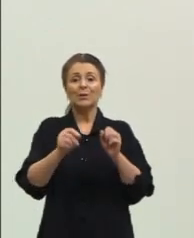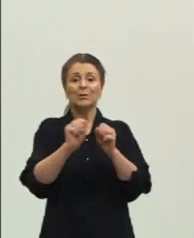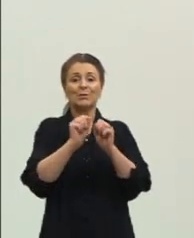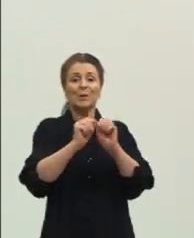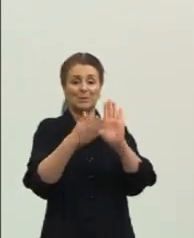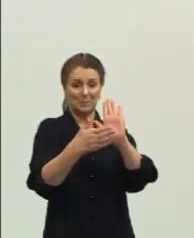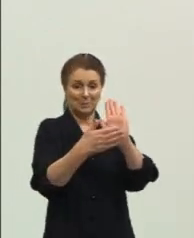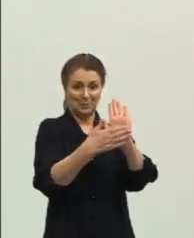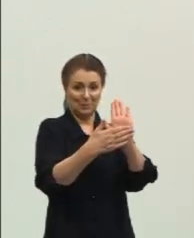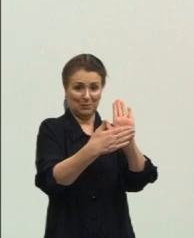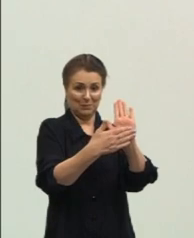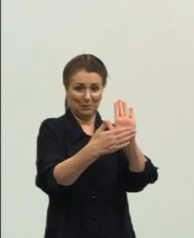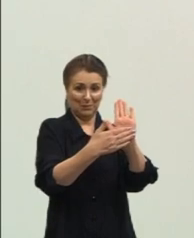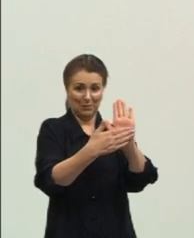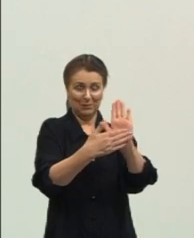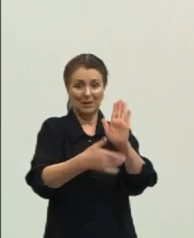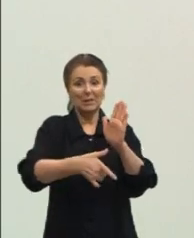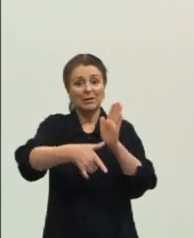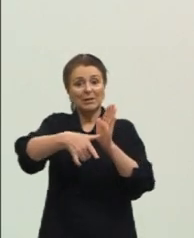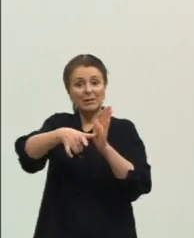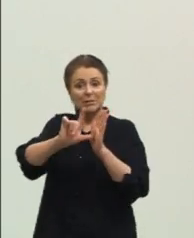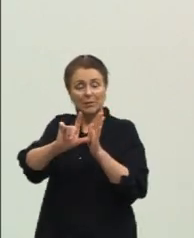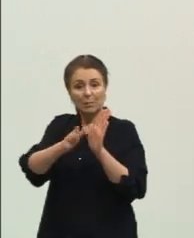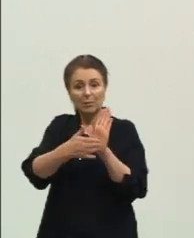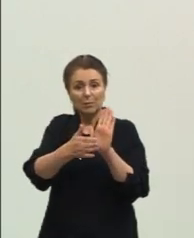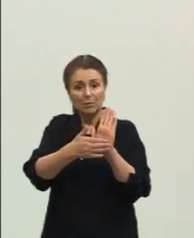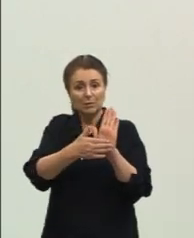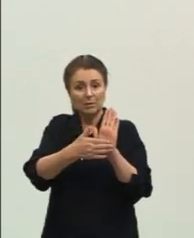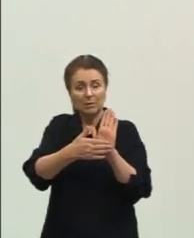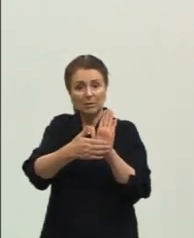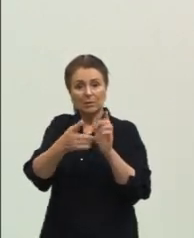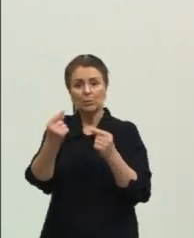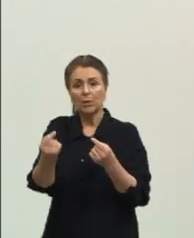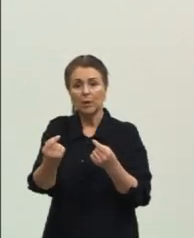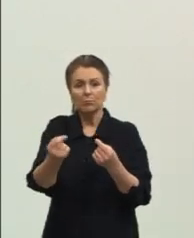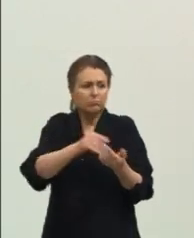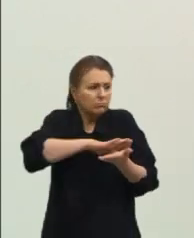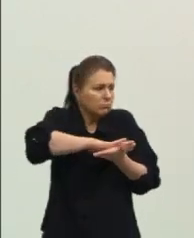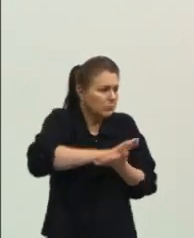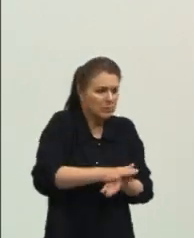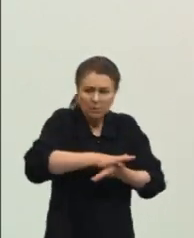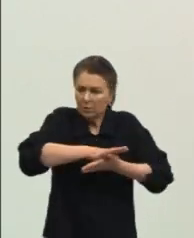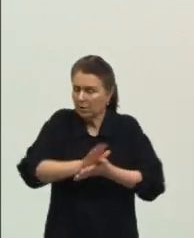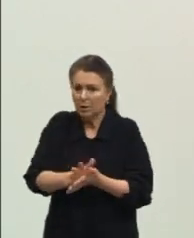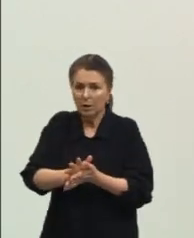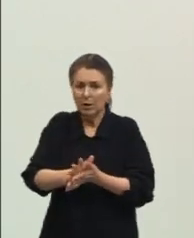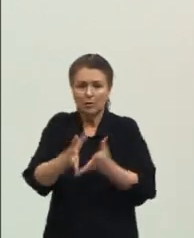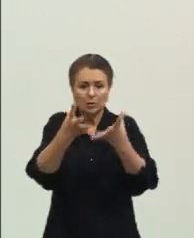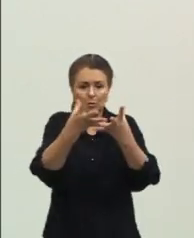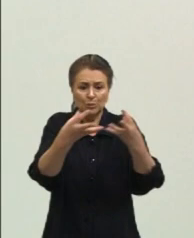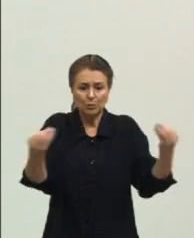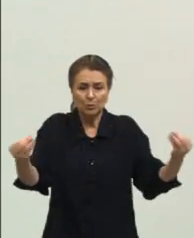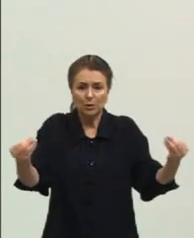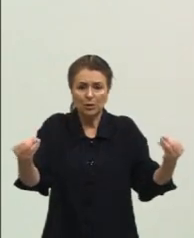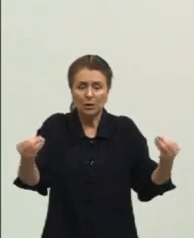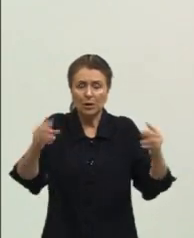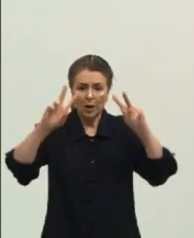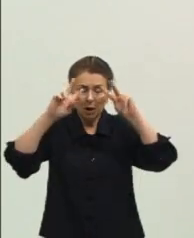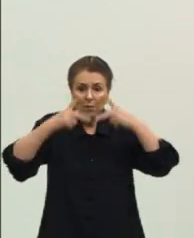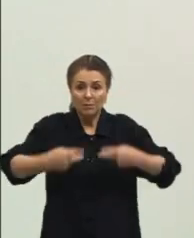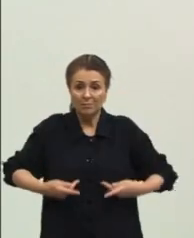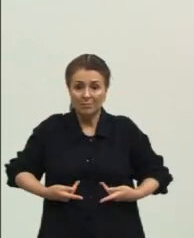que Lucas trouxe antes de propostas digamos assim são propostas de destruição da humanidade então nós iremos nos destruir